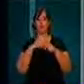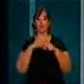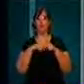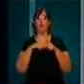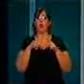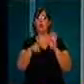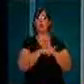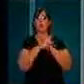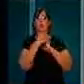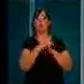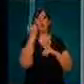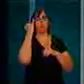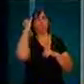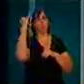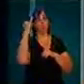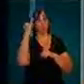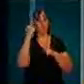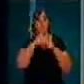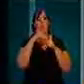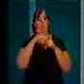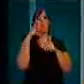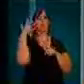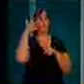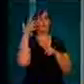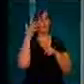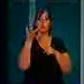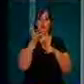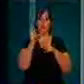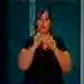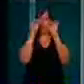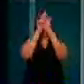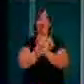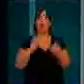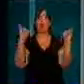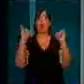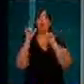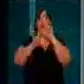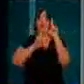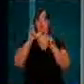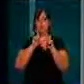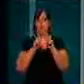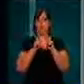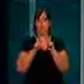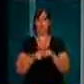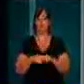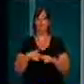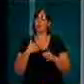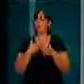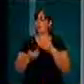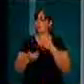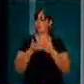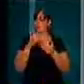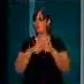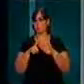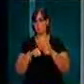política e ideológica e tomaram a iniciativa de dar publicidade ao fato. Salvo o melhor juízo,